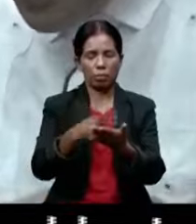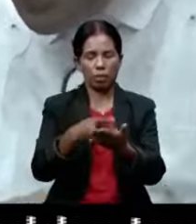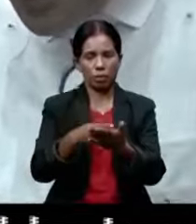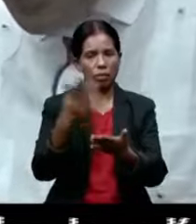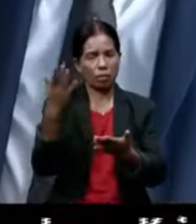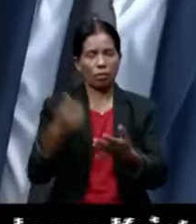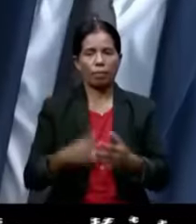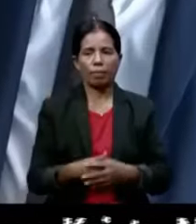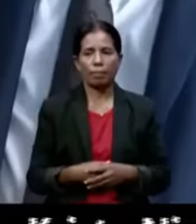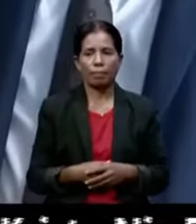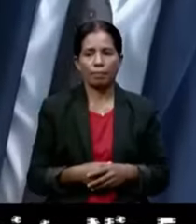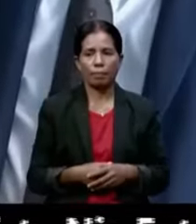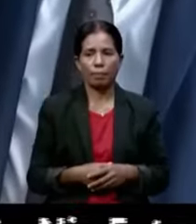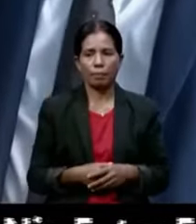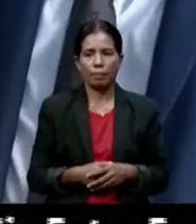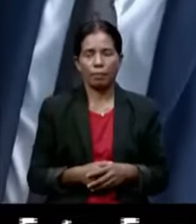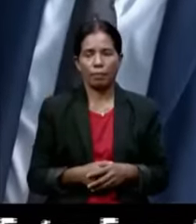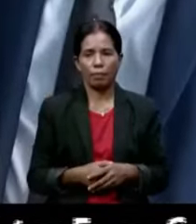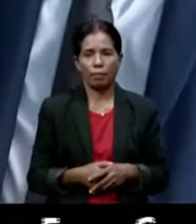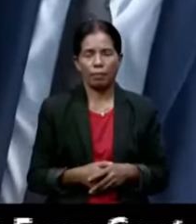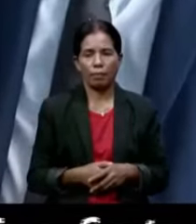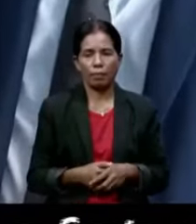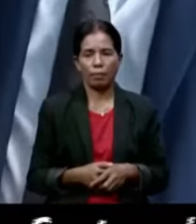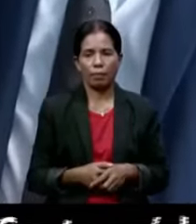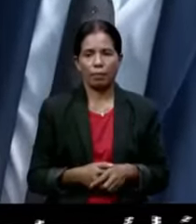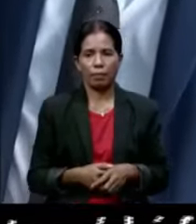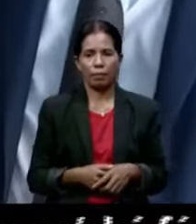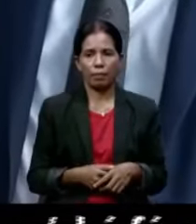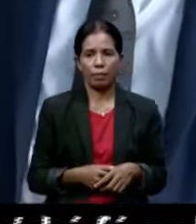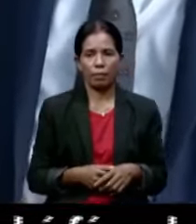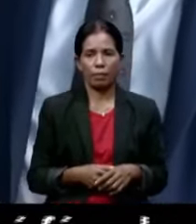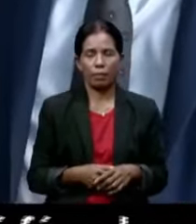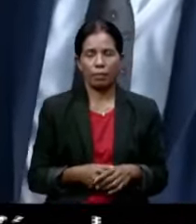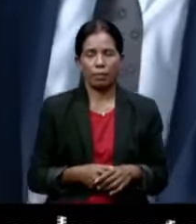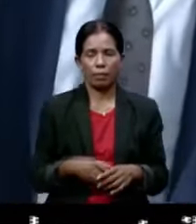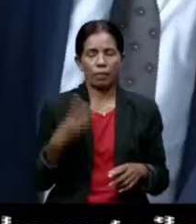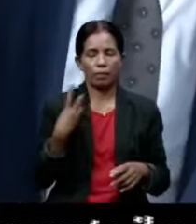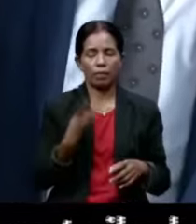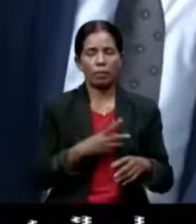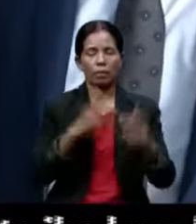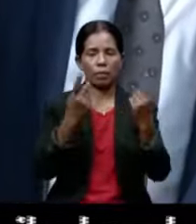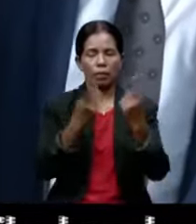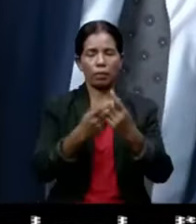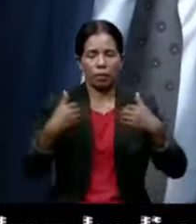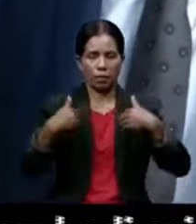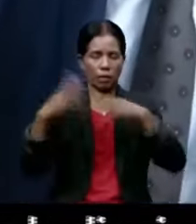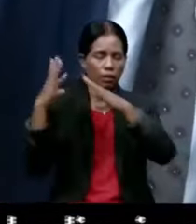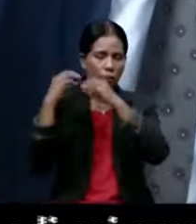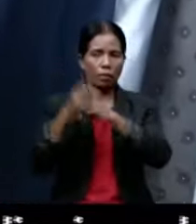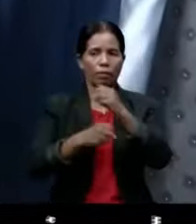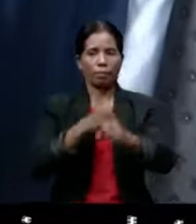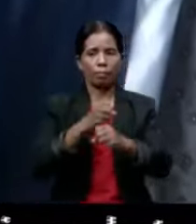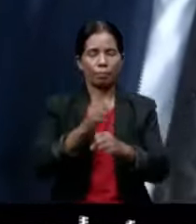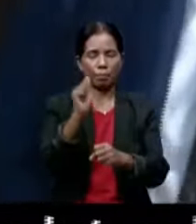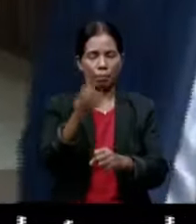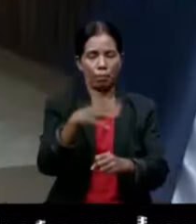Our company has 14 years experience in carbon market. A minha companhia e a experiência tinham sanulo